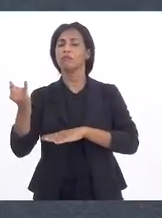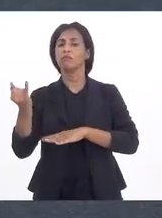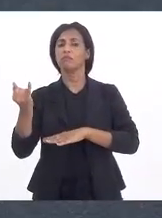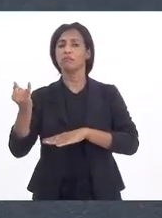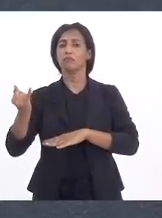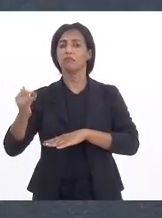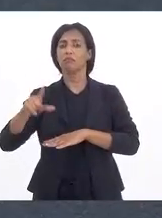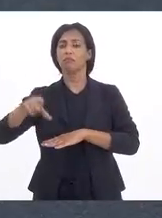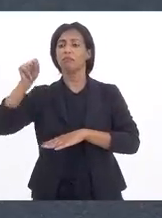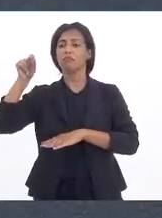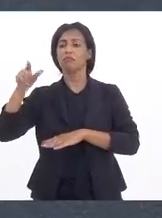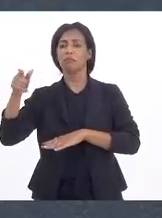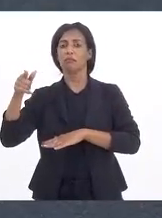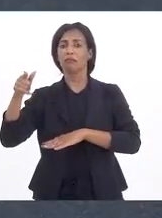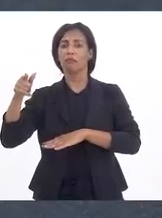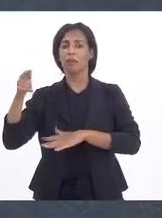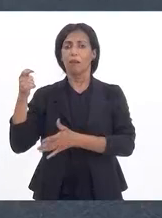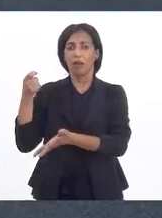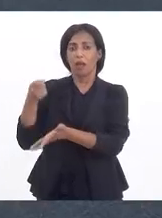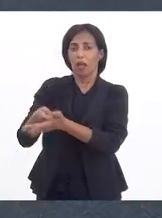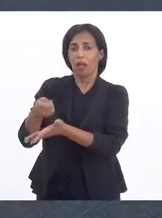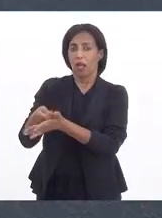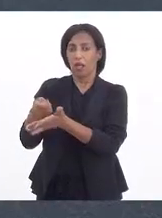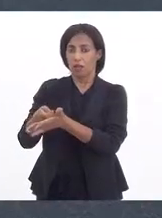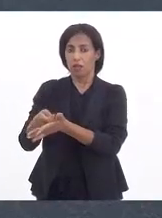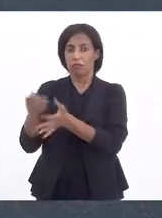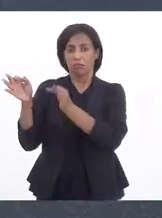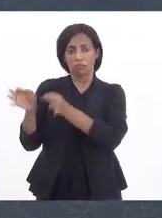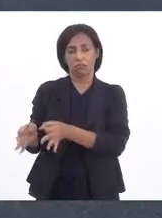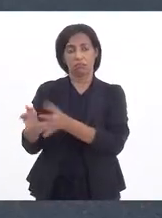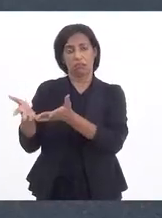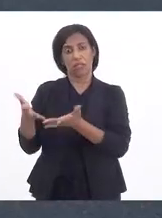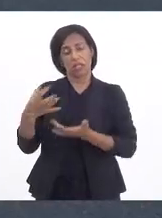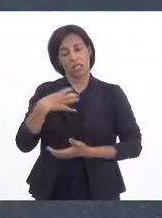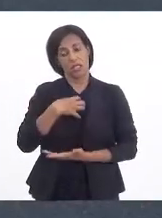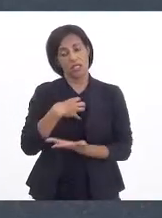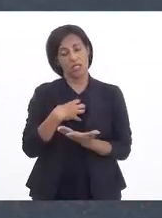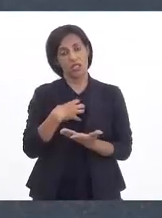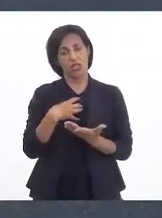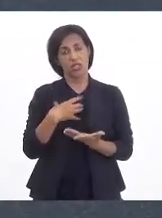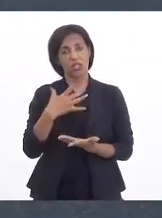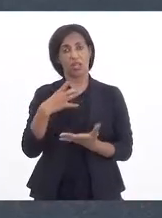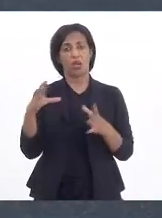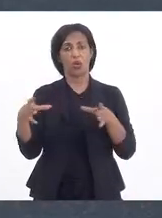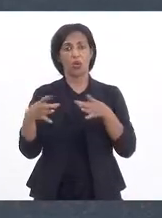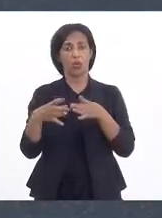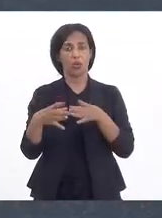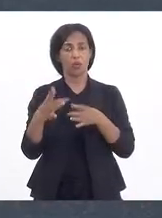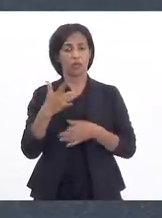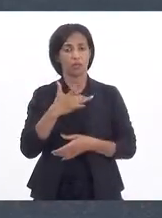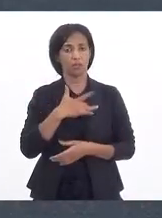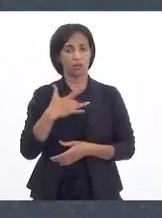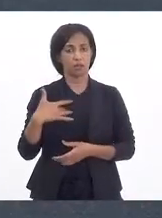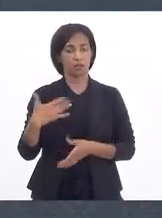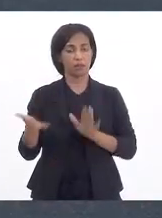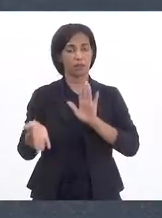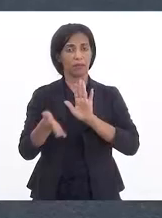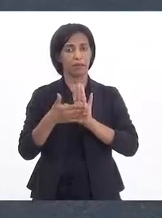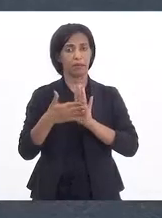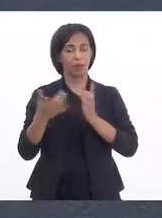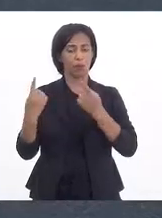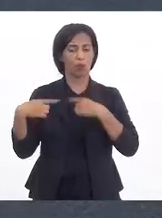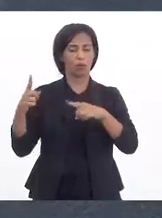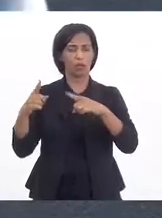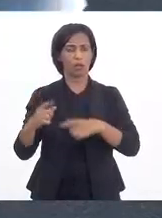é a medida mais mais restritiva nesse sentido a comissão e saúde e mete o emitir um parecer